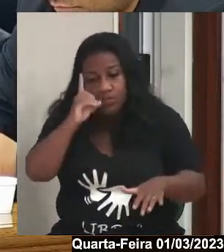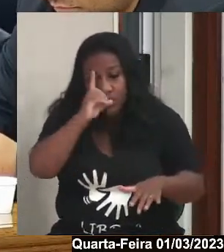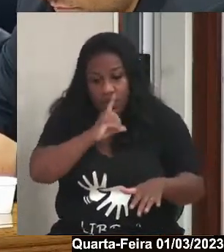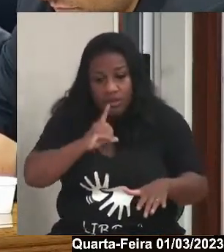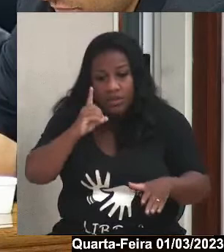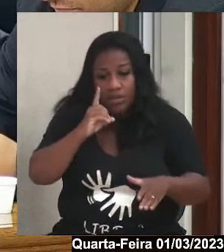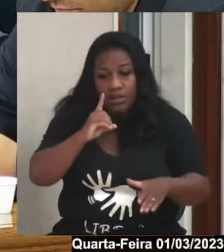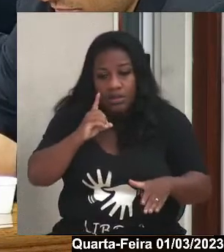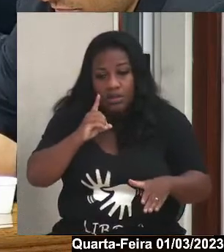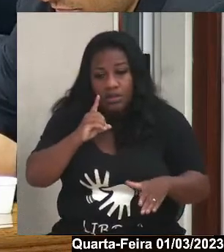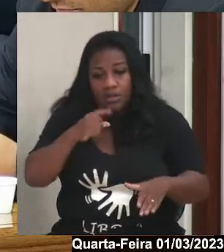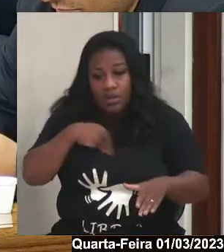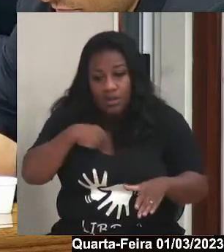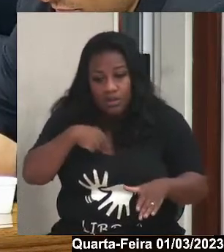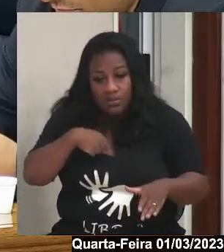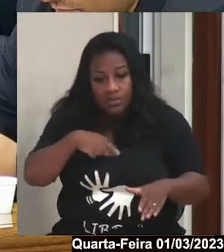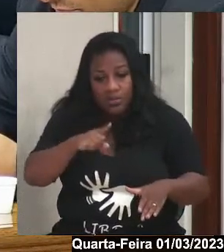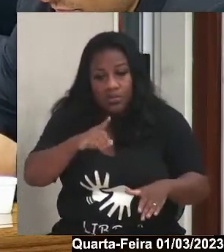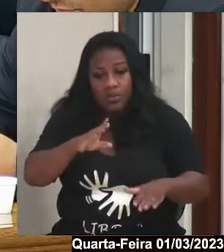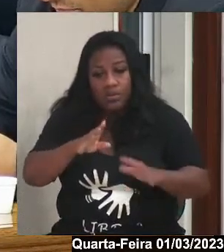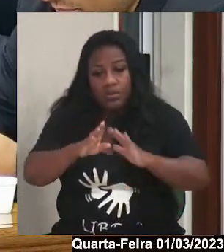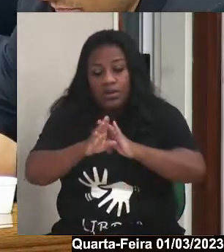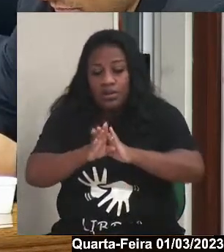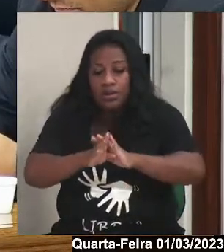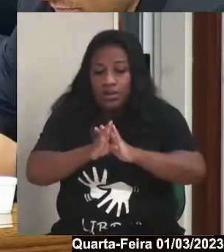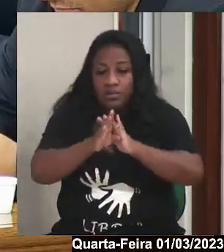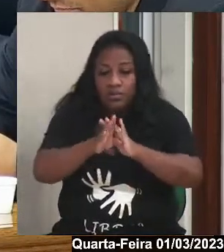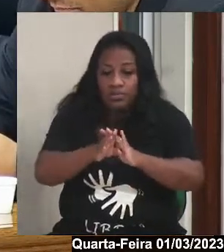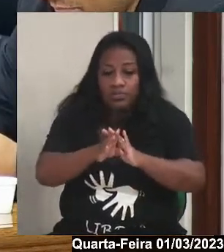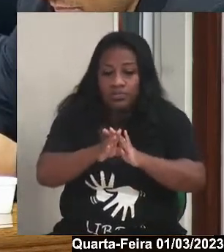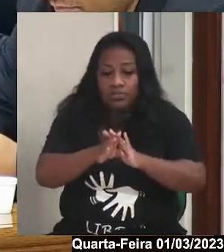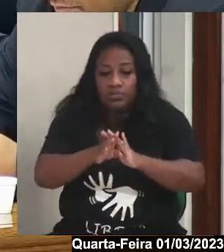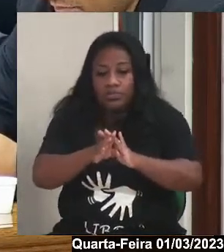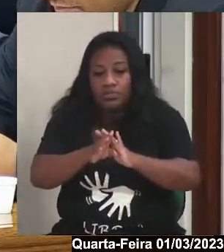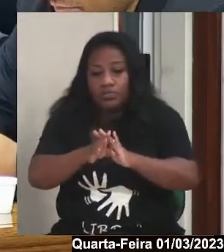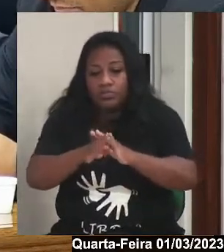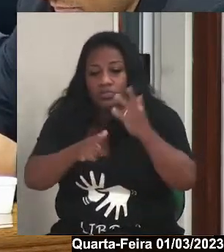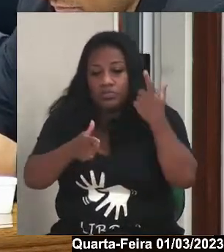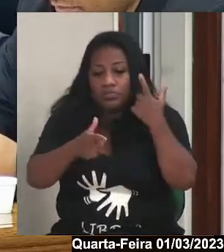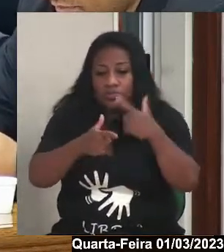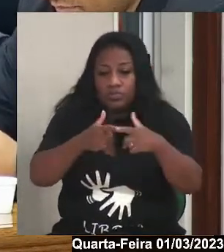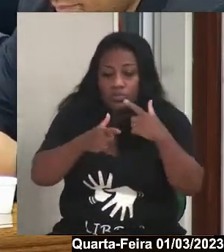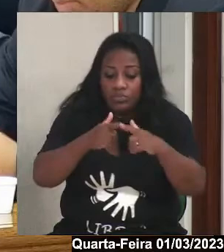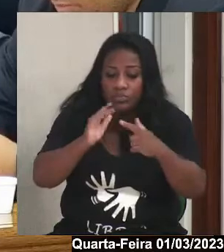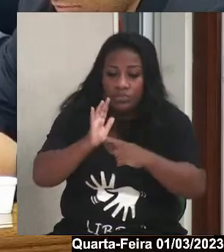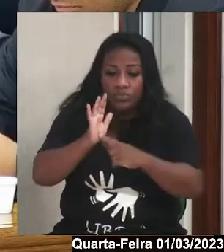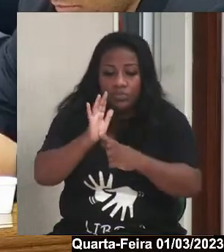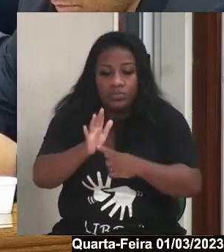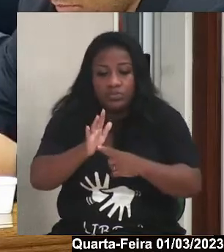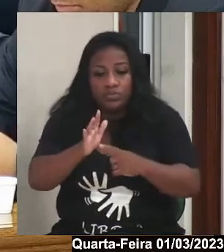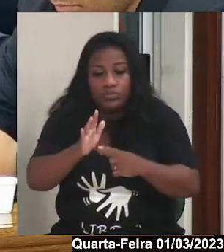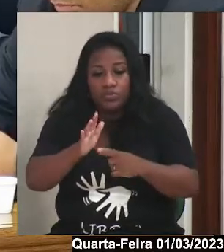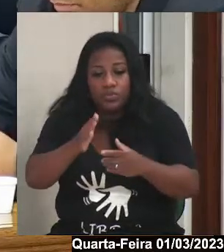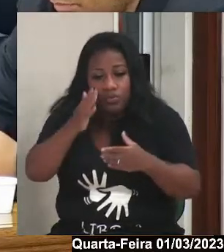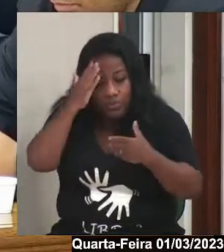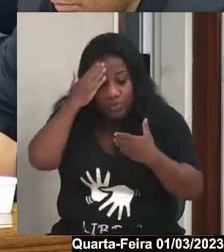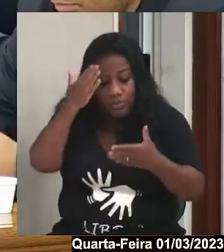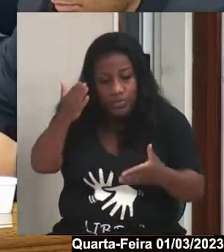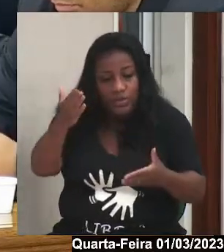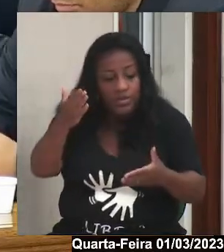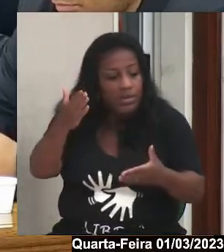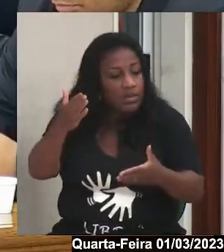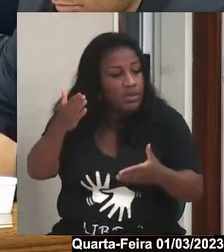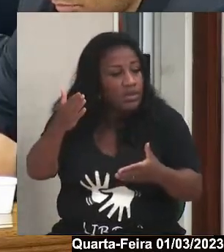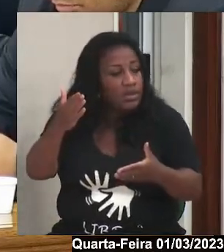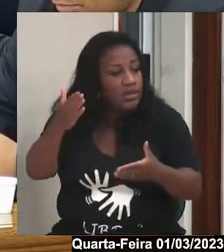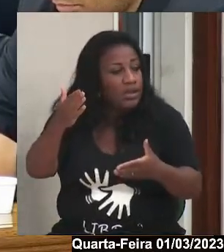dificuldades, não correu da raia e graças a Deus já estamos consertando todos os problemas aonde está tendo, tá bom? Então, meu muito obrigado